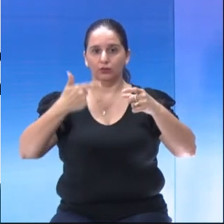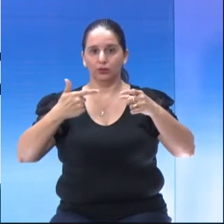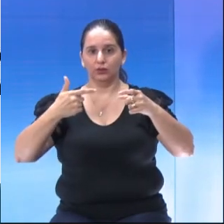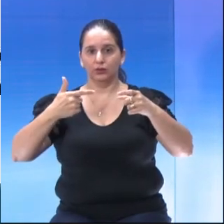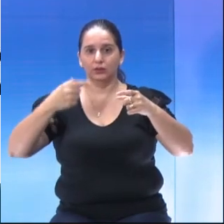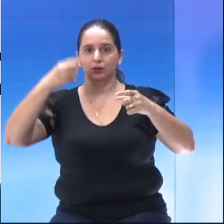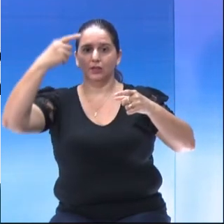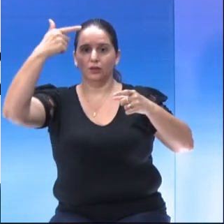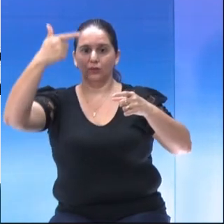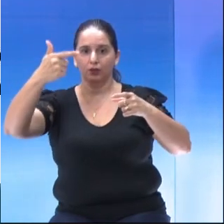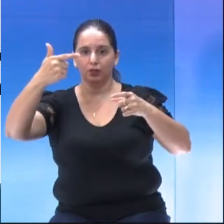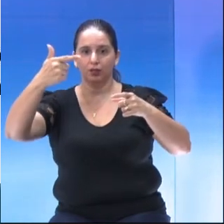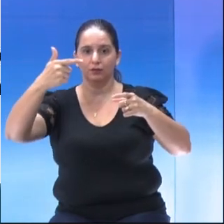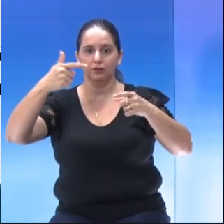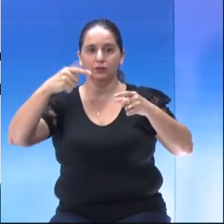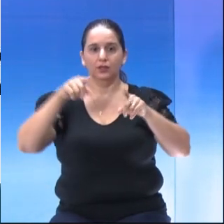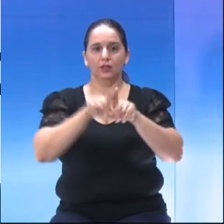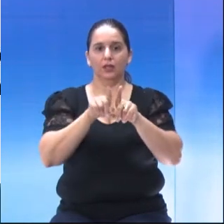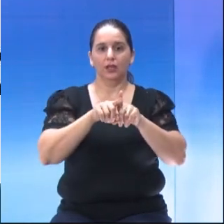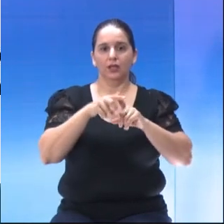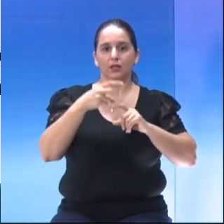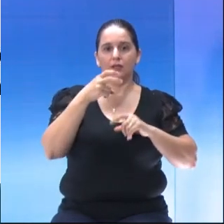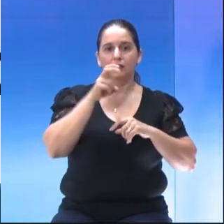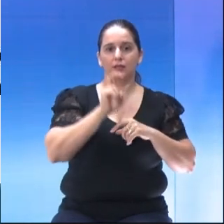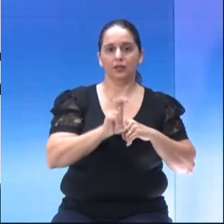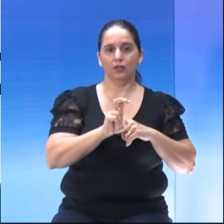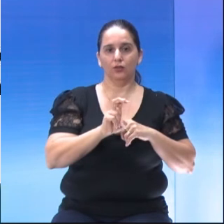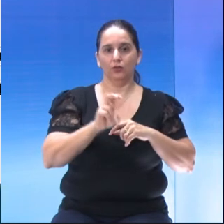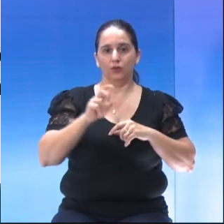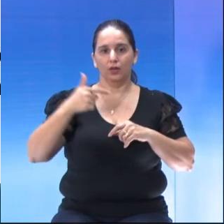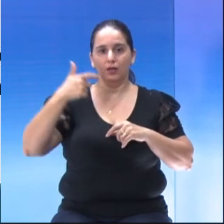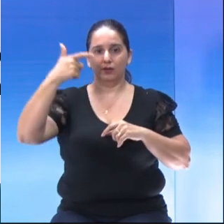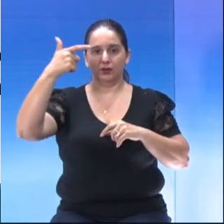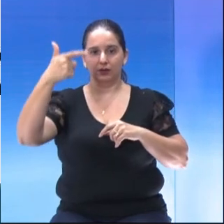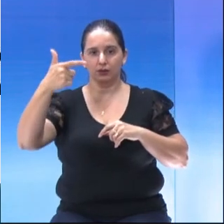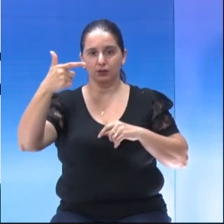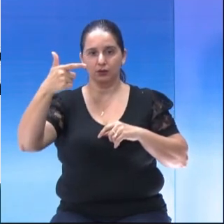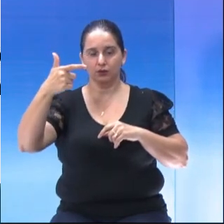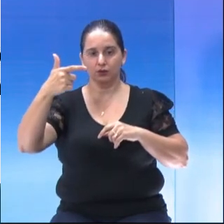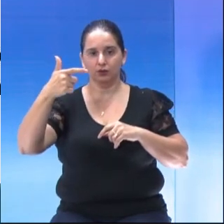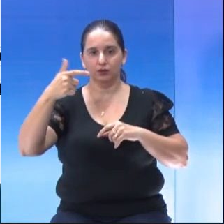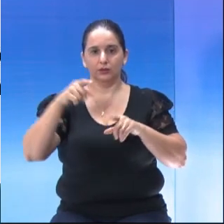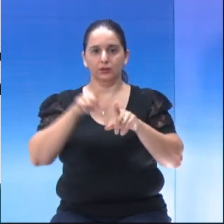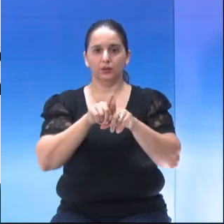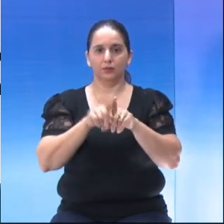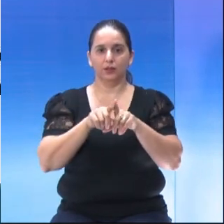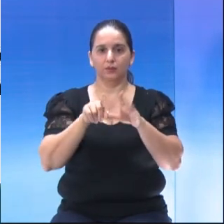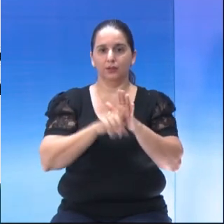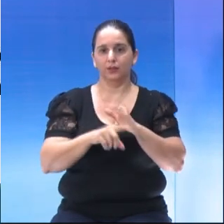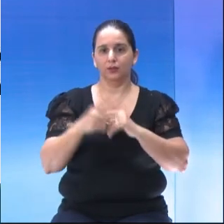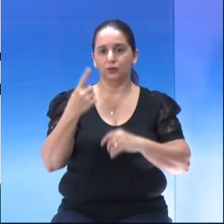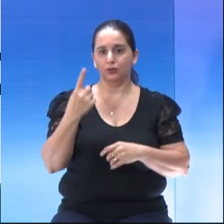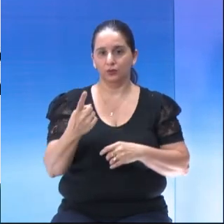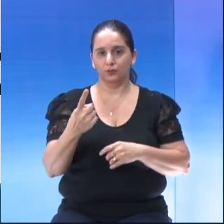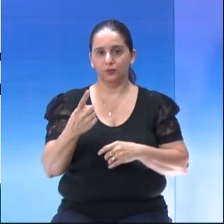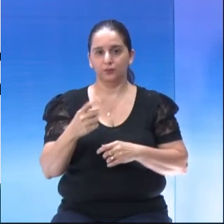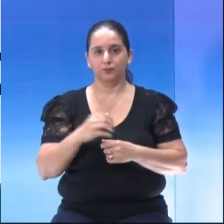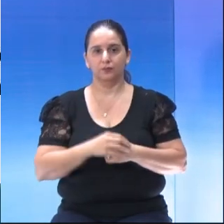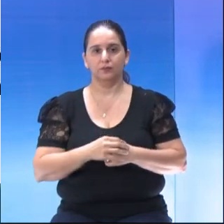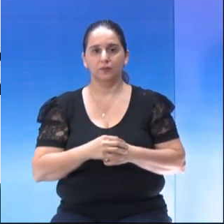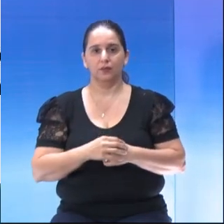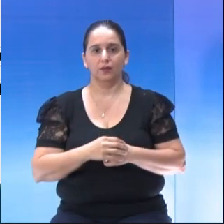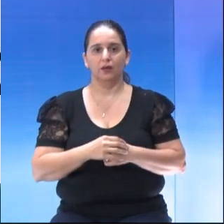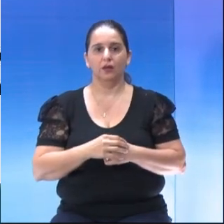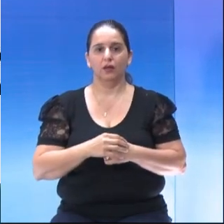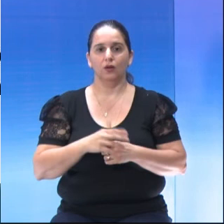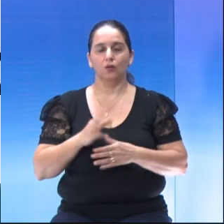3, 4. Quando é 5 discos, 2 elevado a 5, menos 1. 2 elevado a 5,